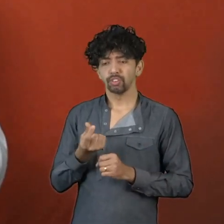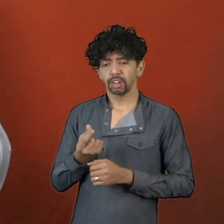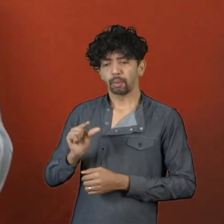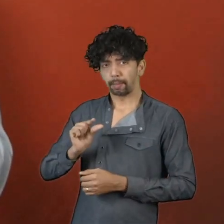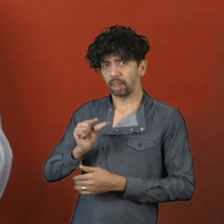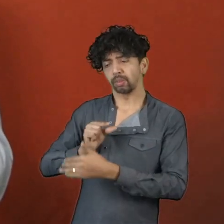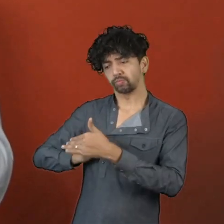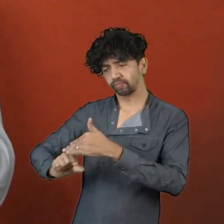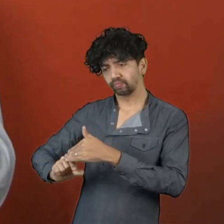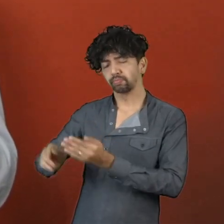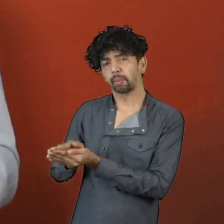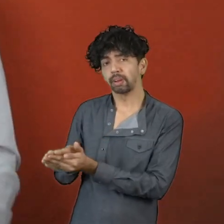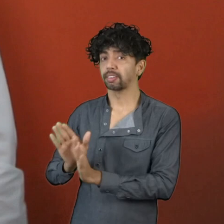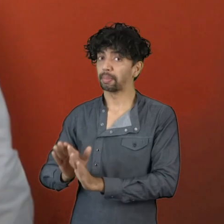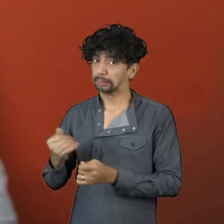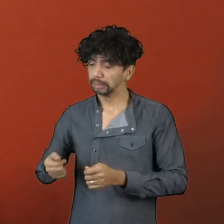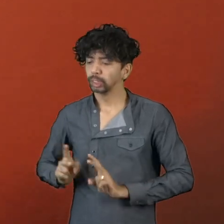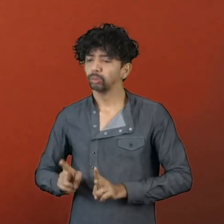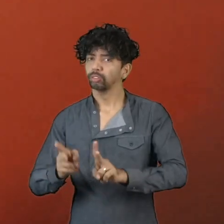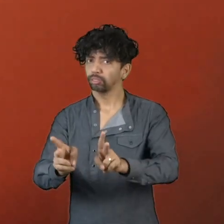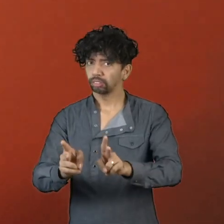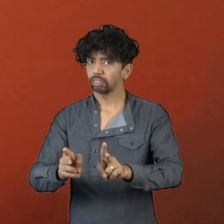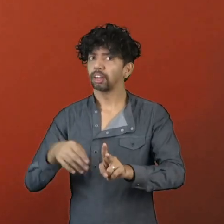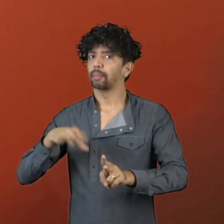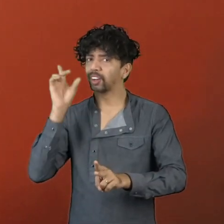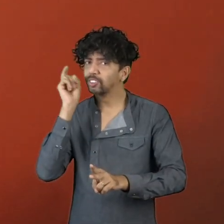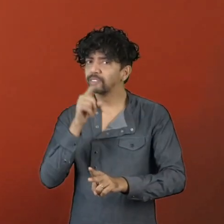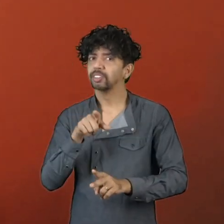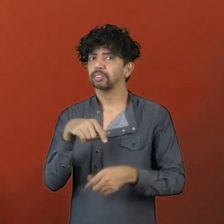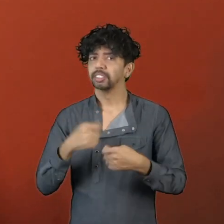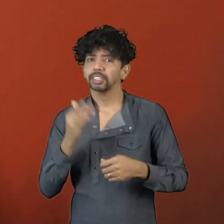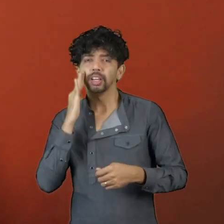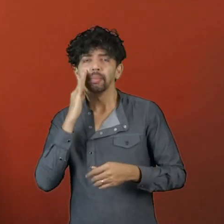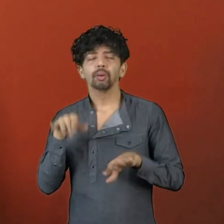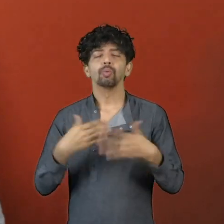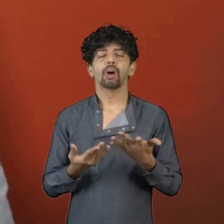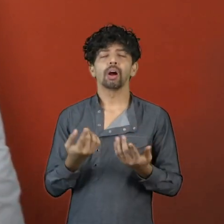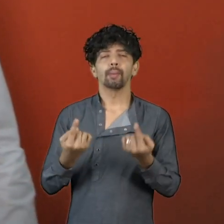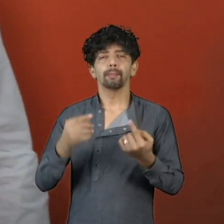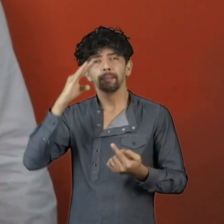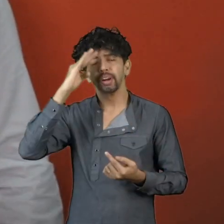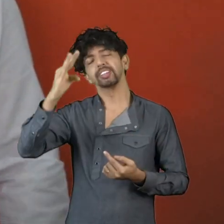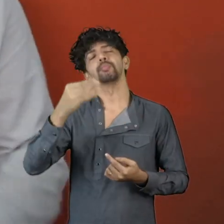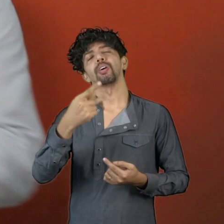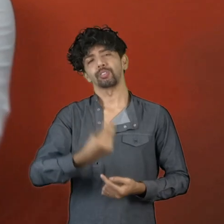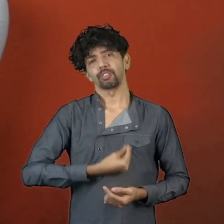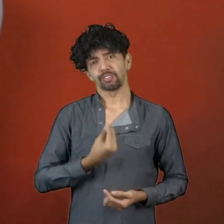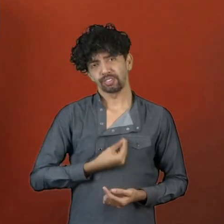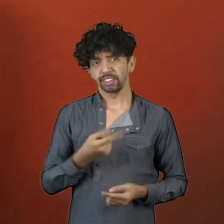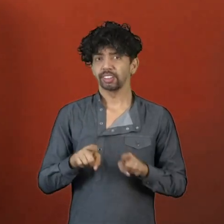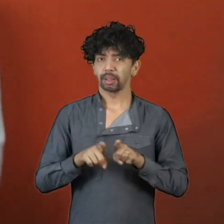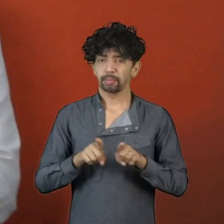redução, mantê-la, que é o mais difícil, estabelecer as nossas prioridades, as nossas necessidades e estabelecer